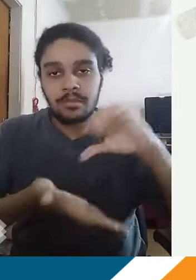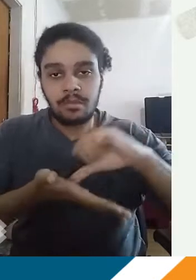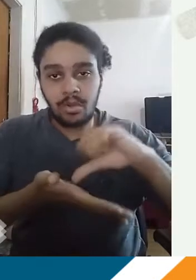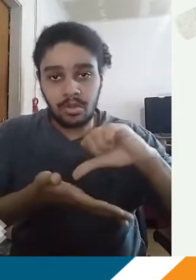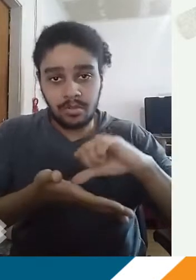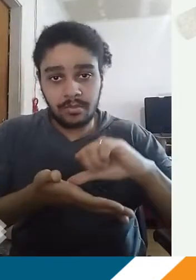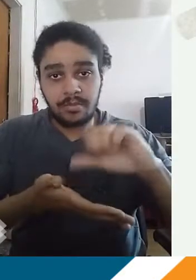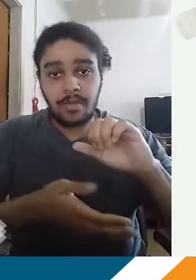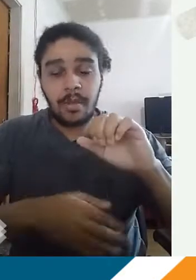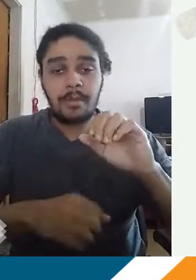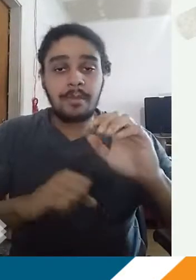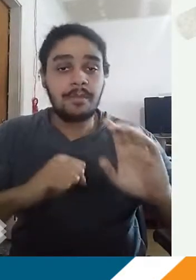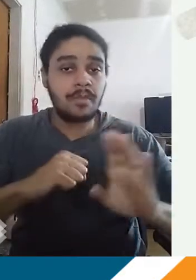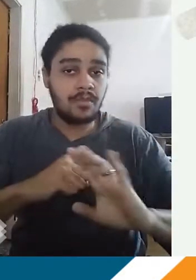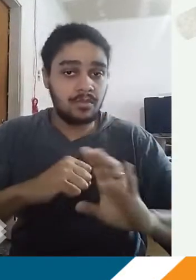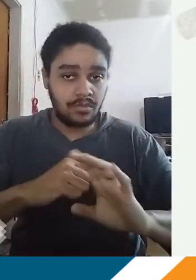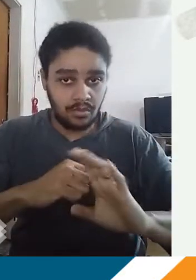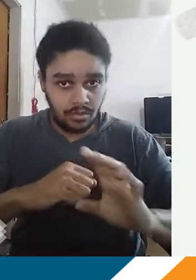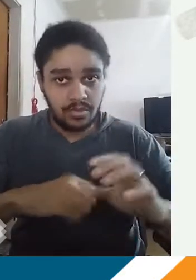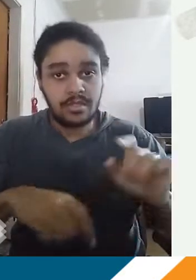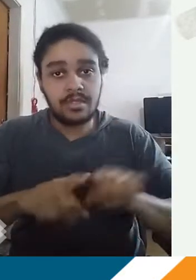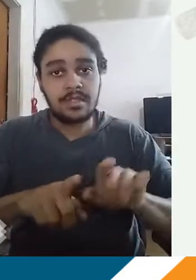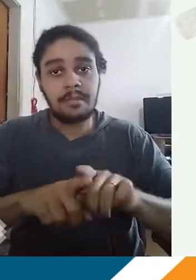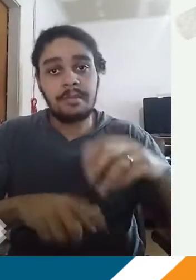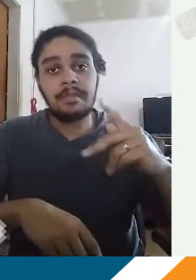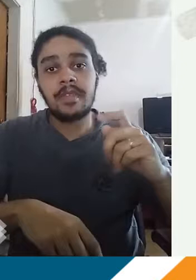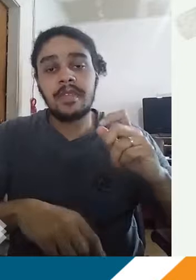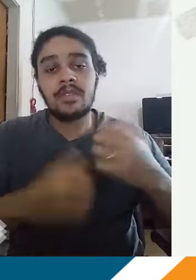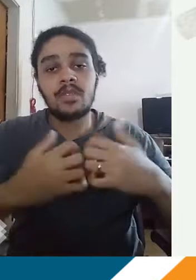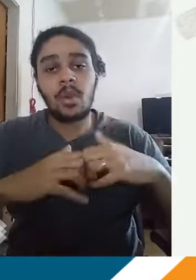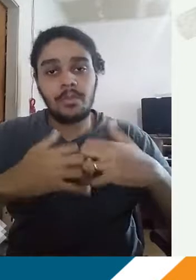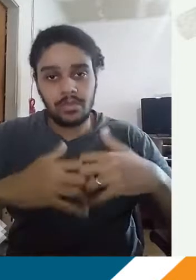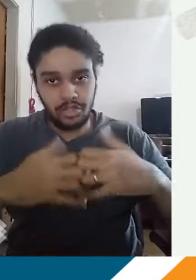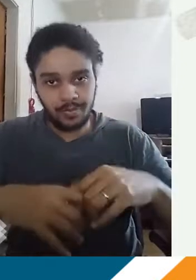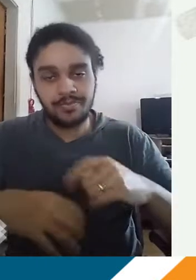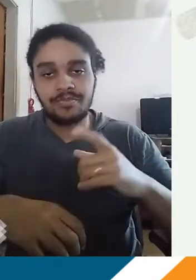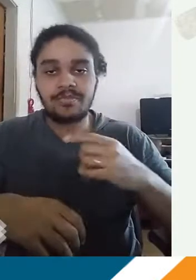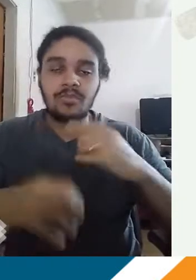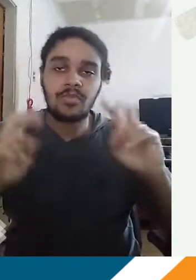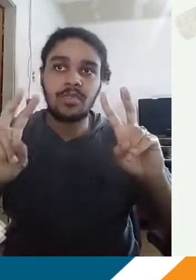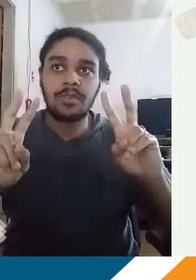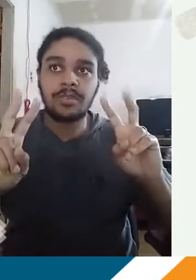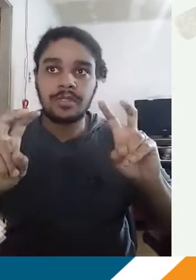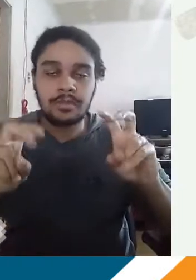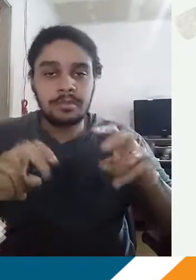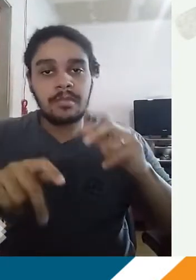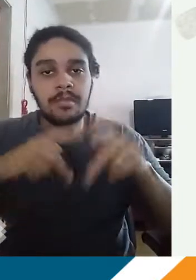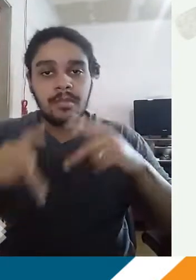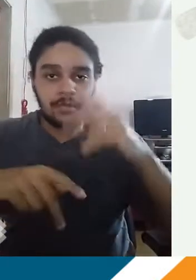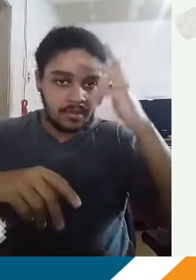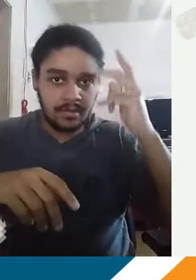Roxo e Petrópolis e hoje iremos tratar a respeito da população brasileira, um tema bastante importante e que é